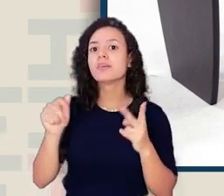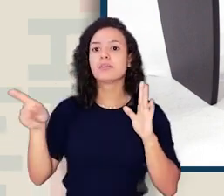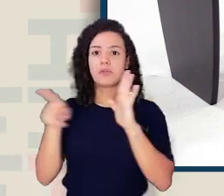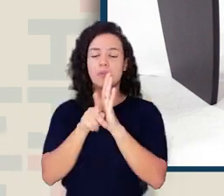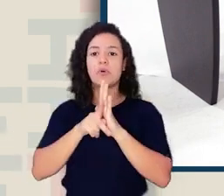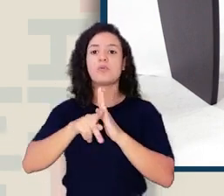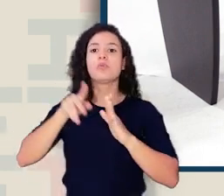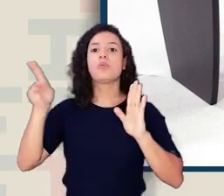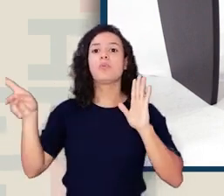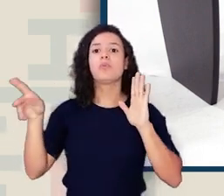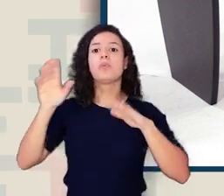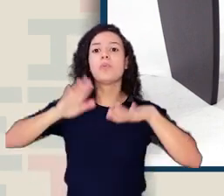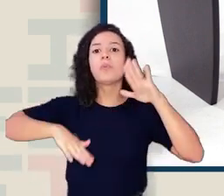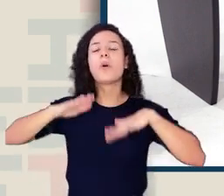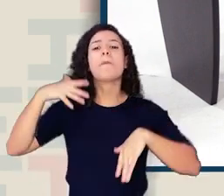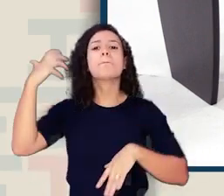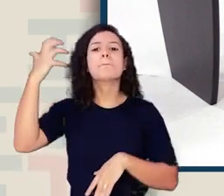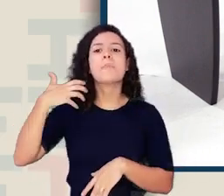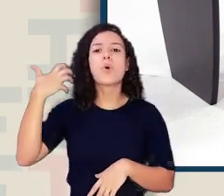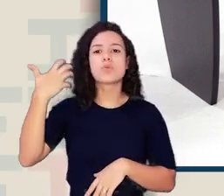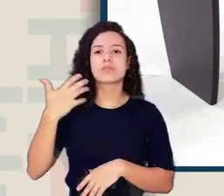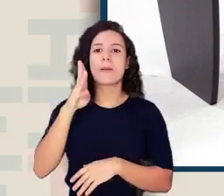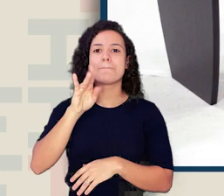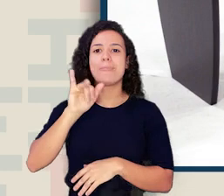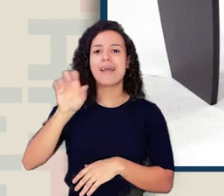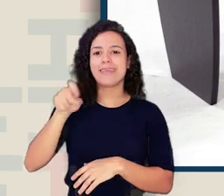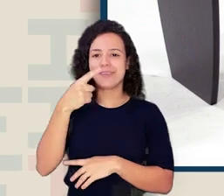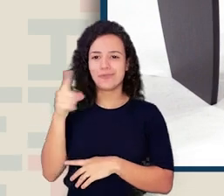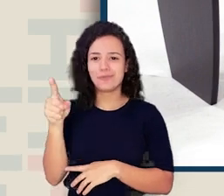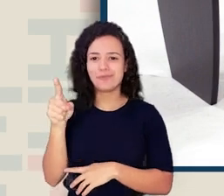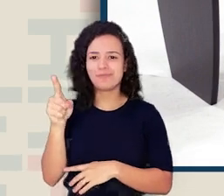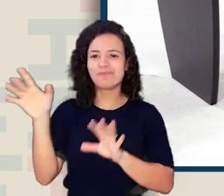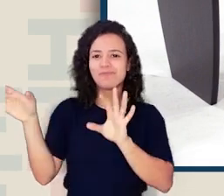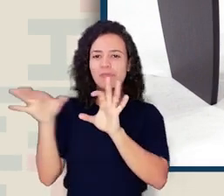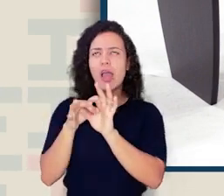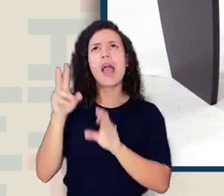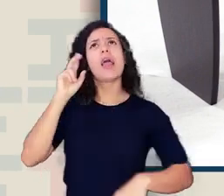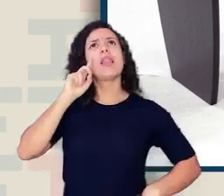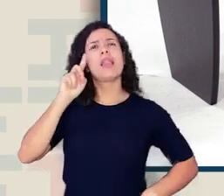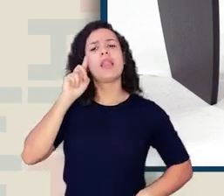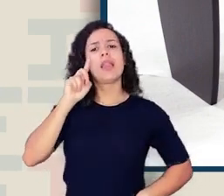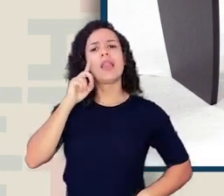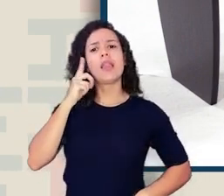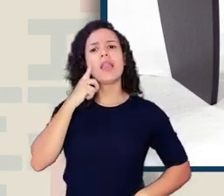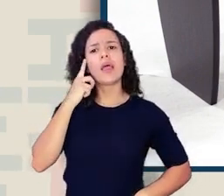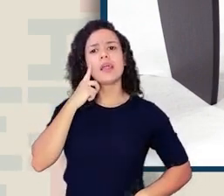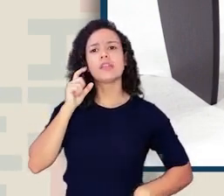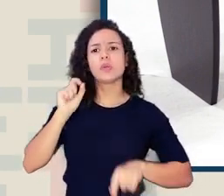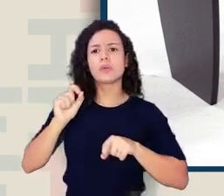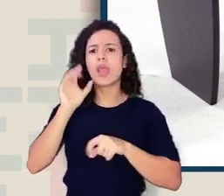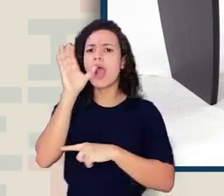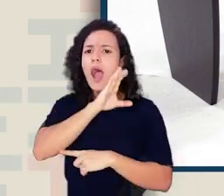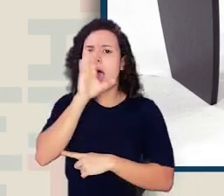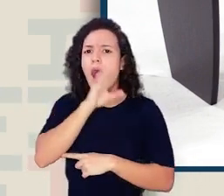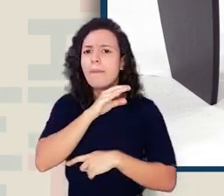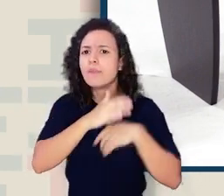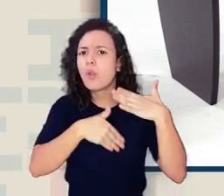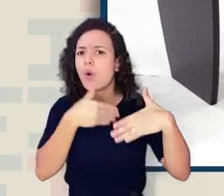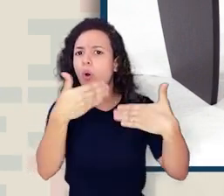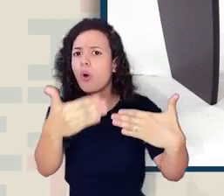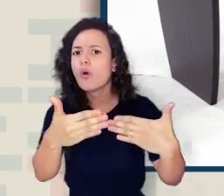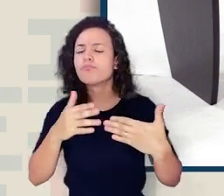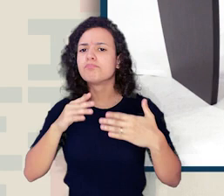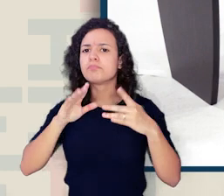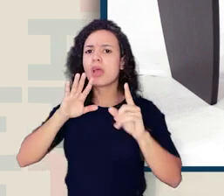perspectivas, inclusive do próprio baião. Daí, então, quando a gente vai entender que essa rítmica em andamento